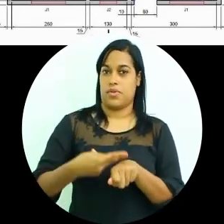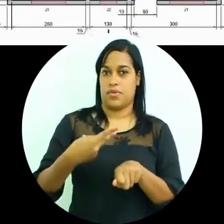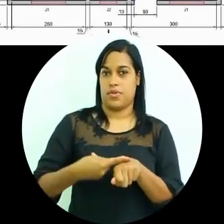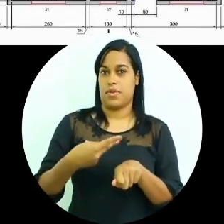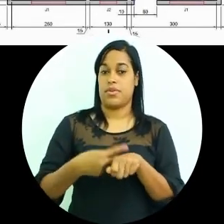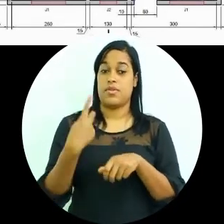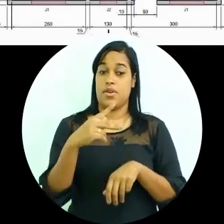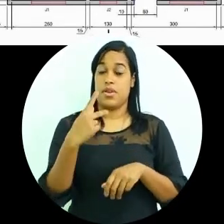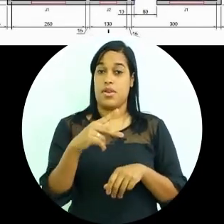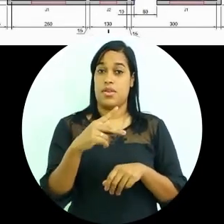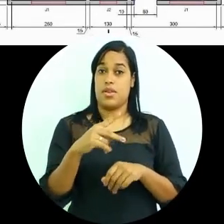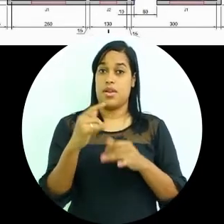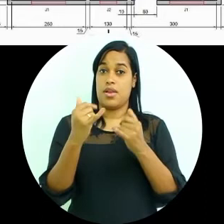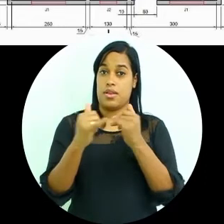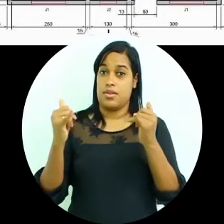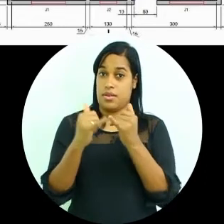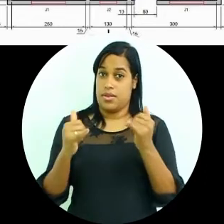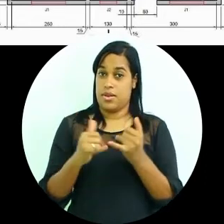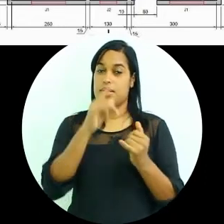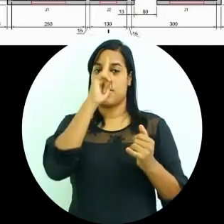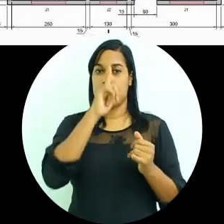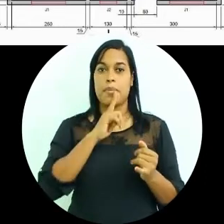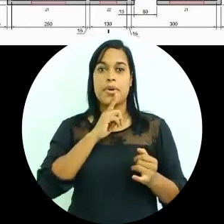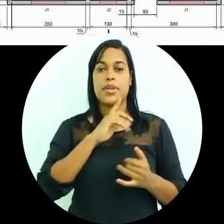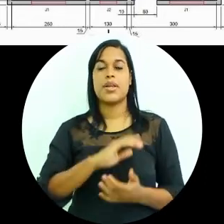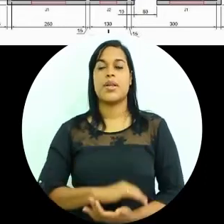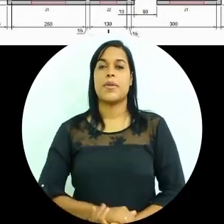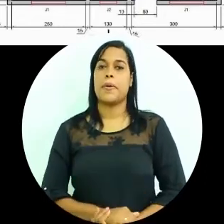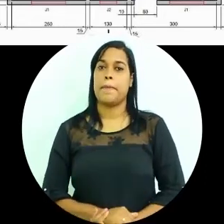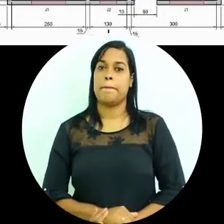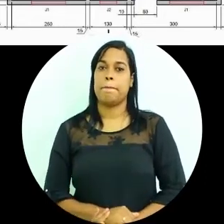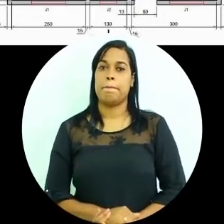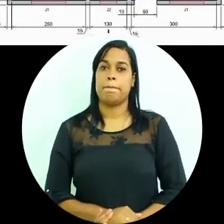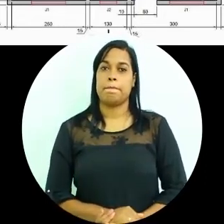representam o vidro, que são as linhas amarelas.